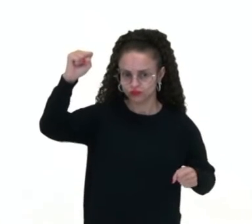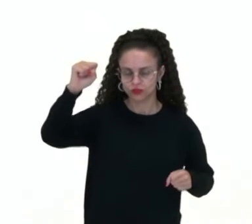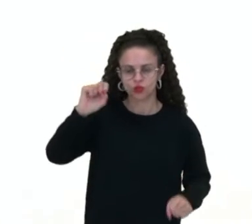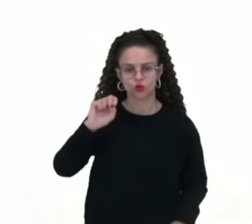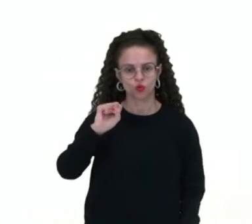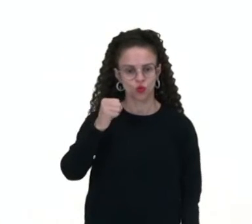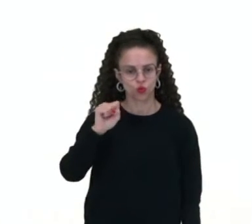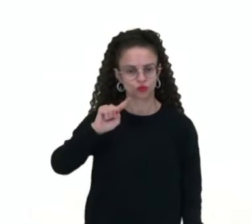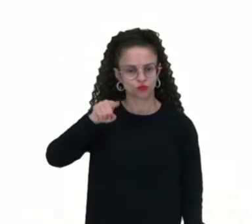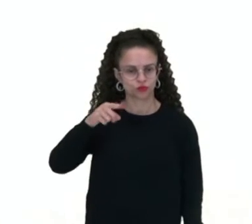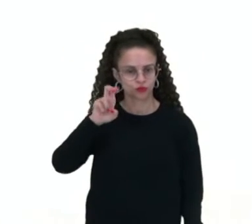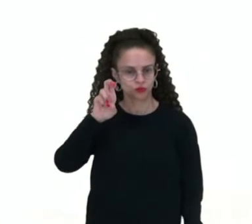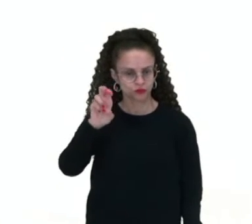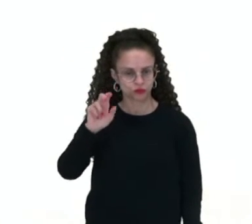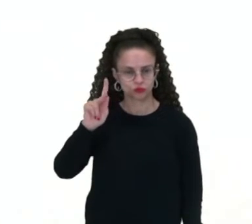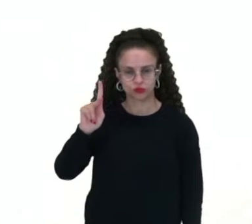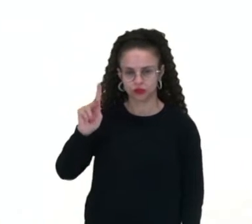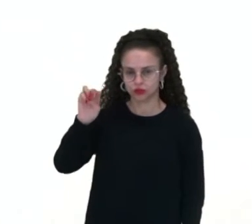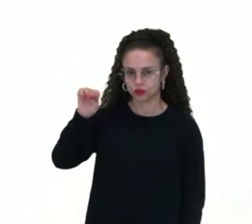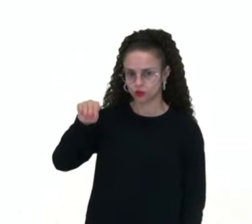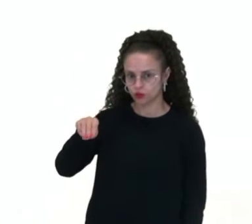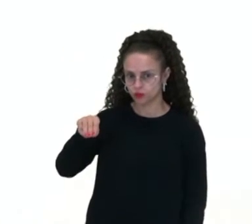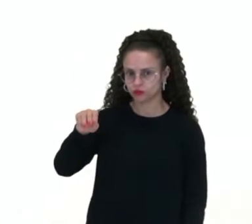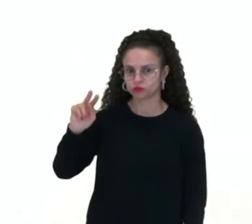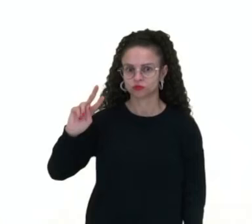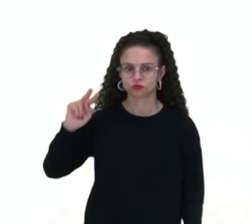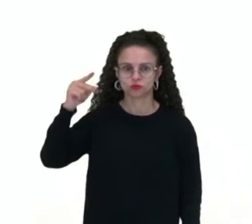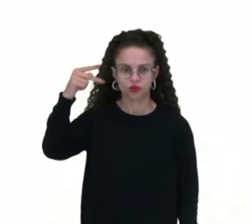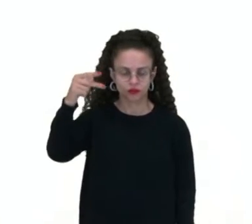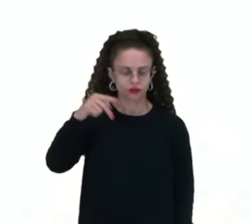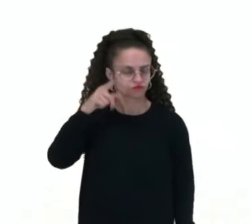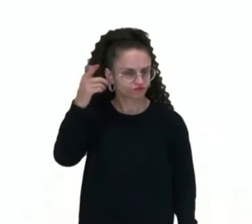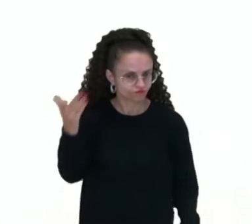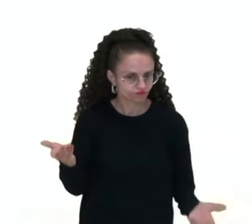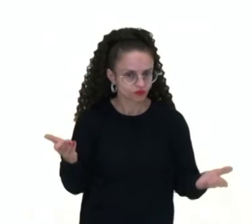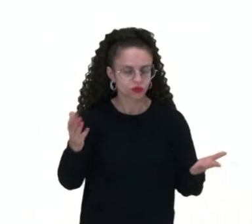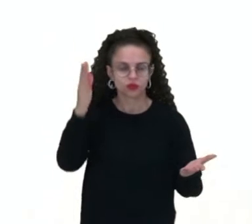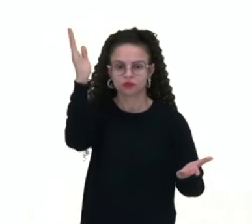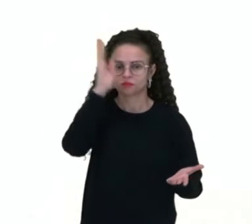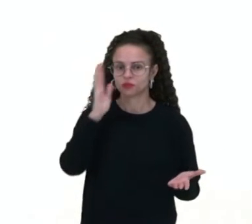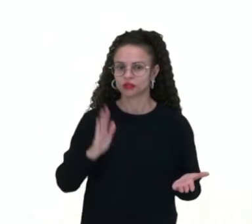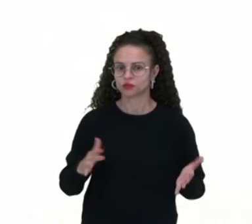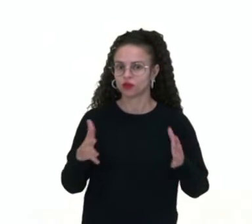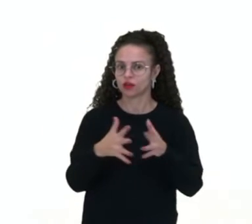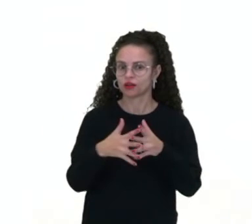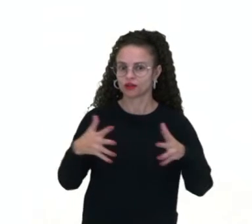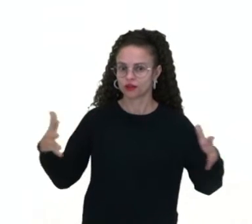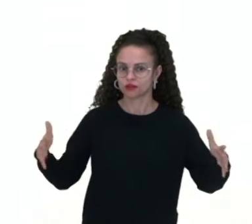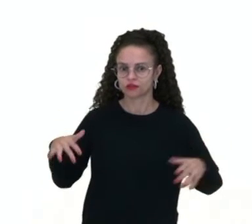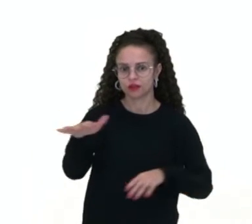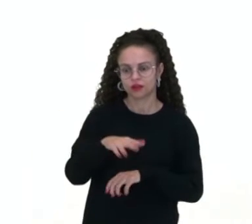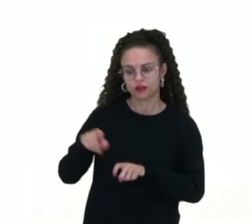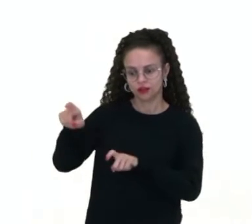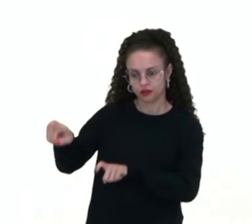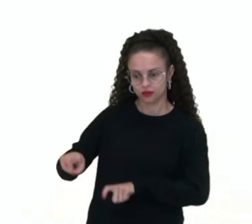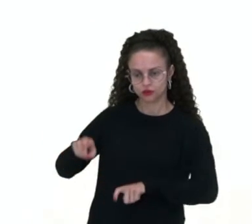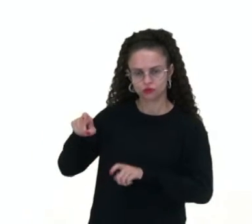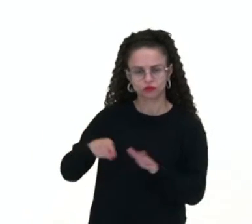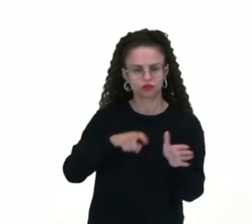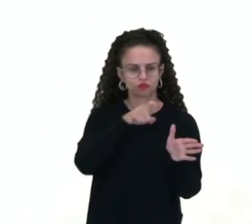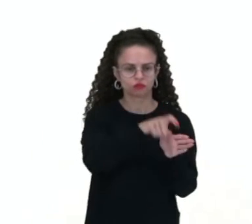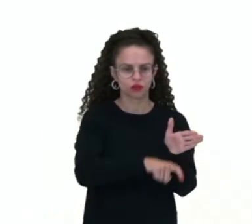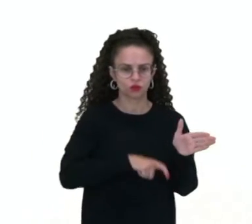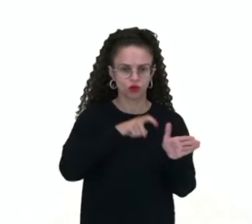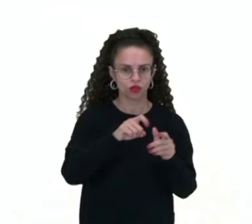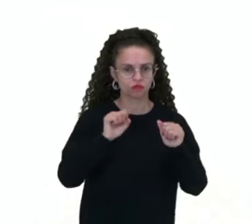milhões de quilômetros quadrados. Uma vantagem disso é que o Brasil, por exemplo, né, tem uma ampla área para agricultura e pecuária,